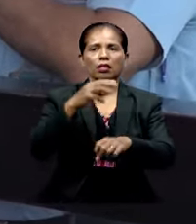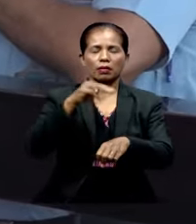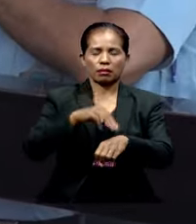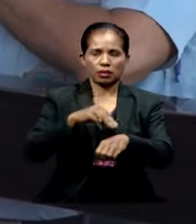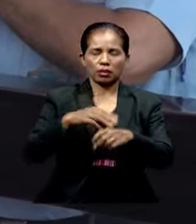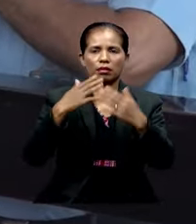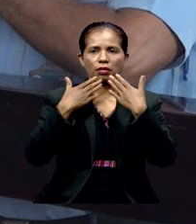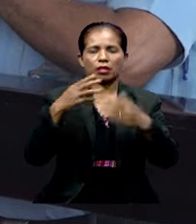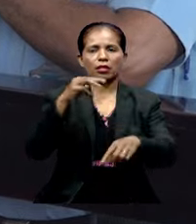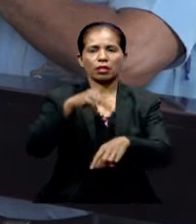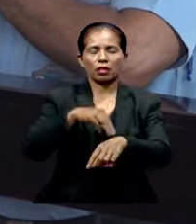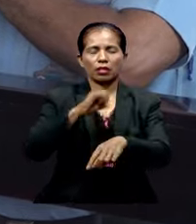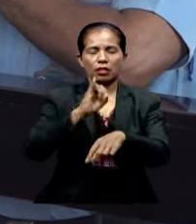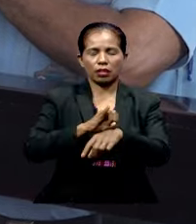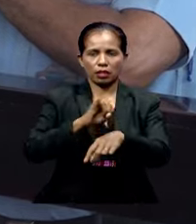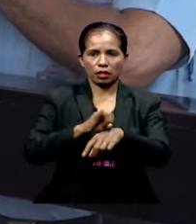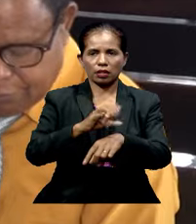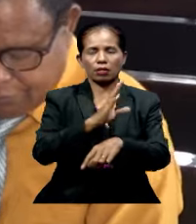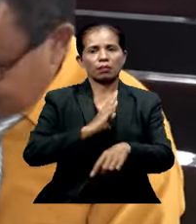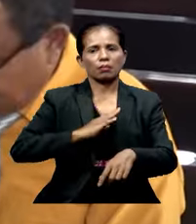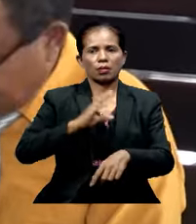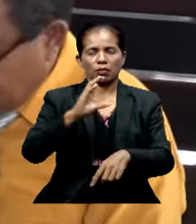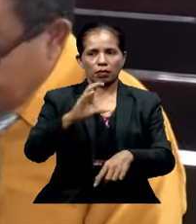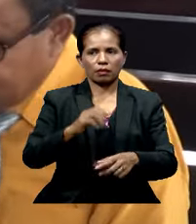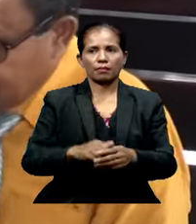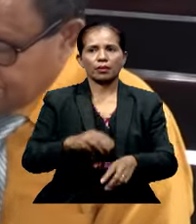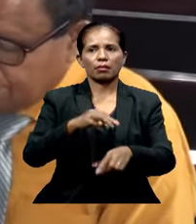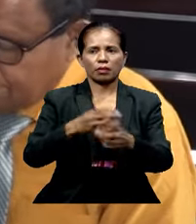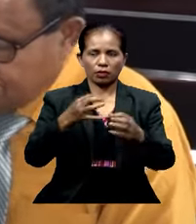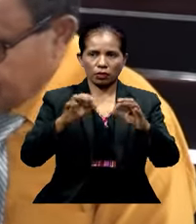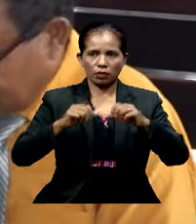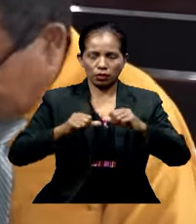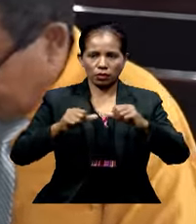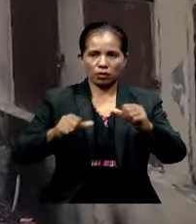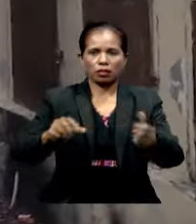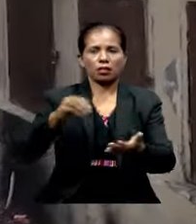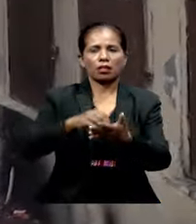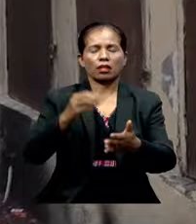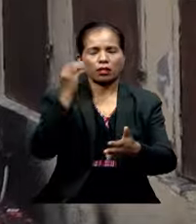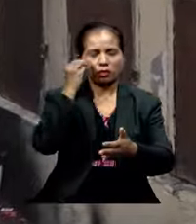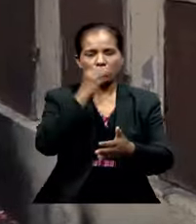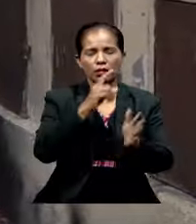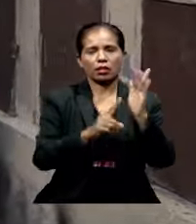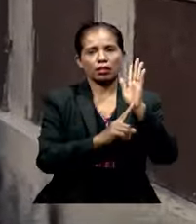agradecimento à Igreja Paróquia Catedral Santo Antônio Bocau. A fim de missa remata, continua a rocar a funan no Suno Lilin,